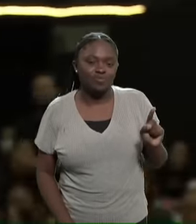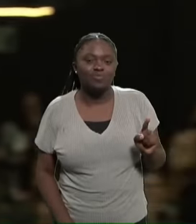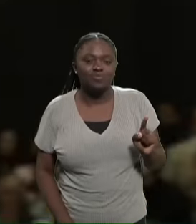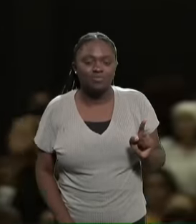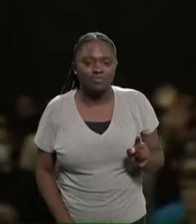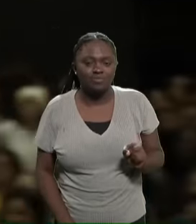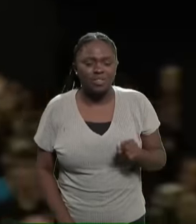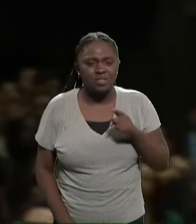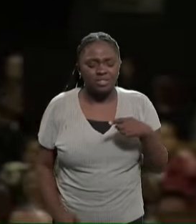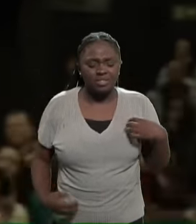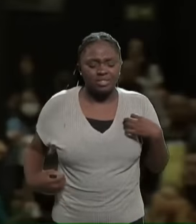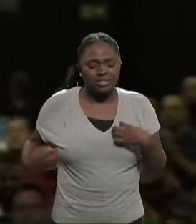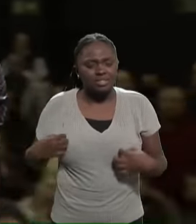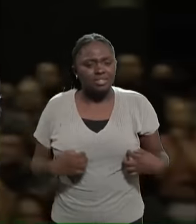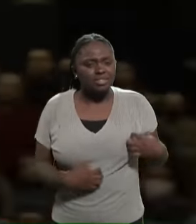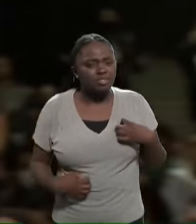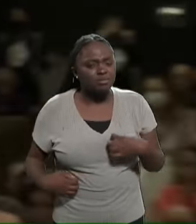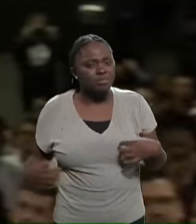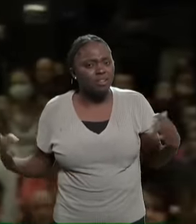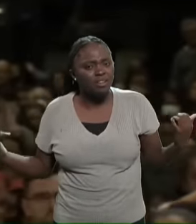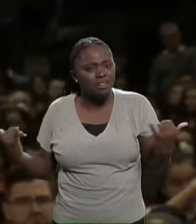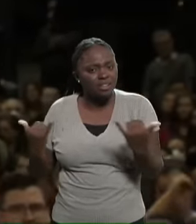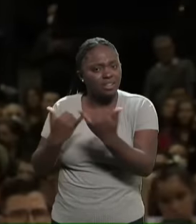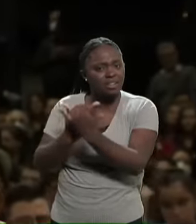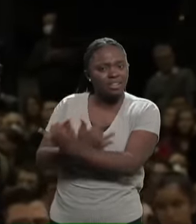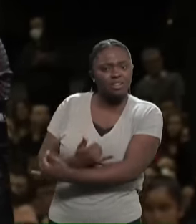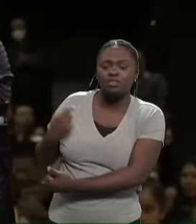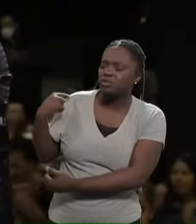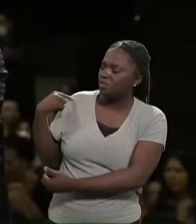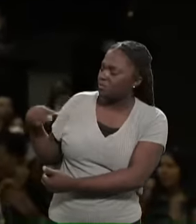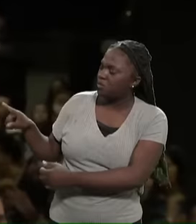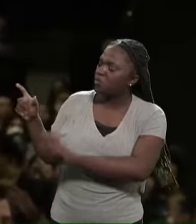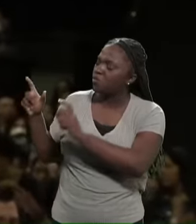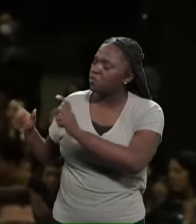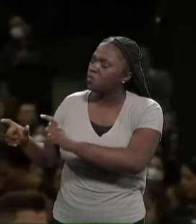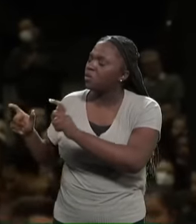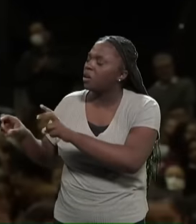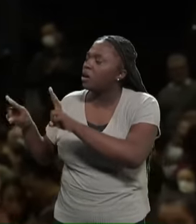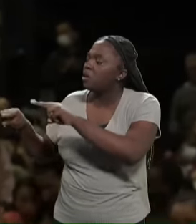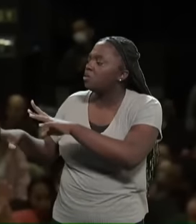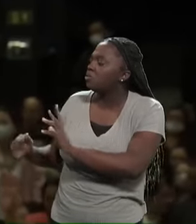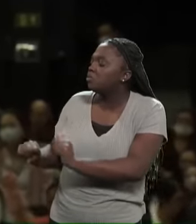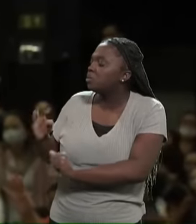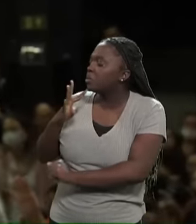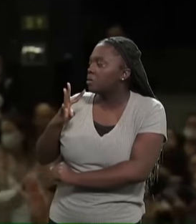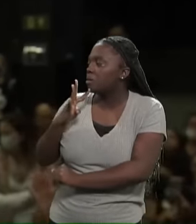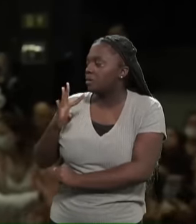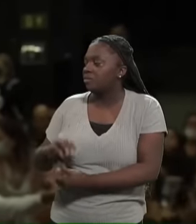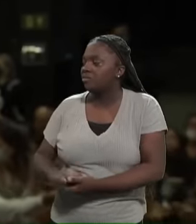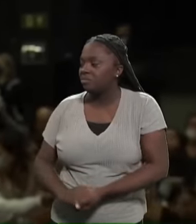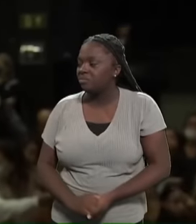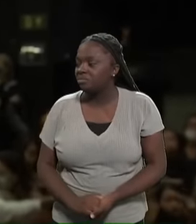Não se incomoda em falar isso para alguém. Você vai passar por onde você nunca passou.